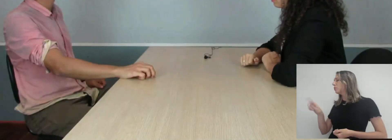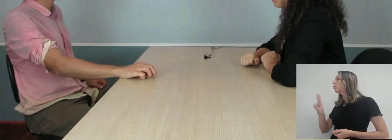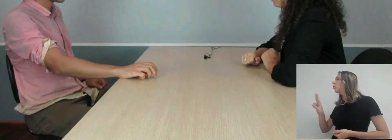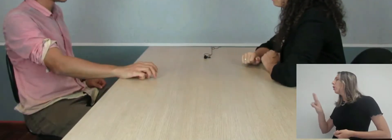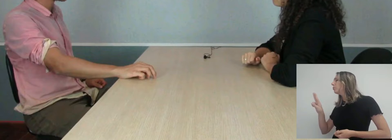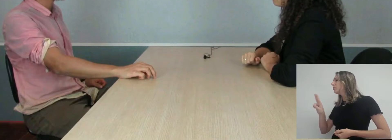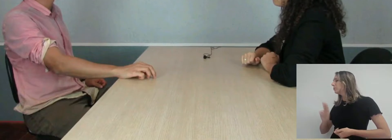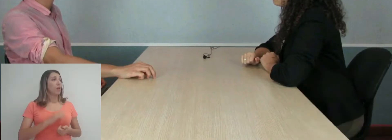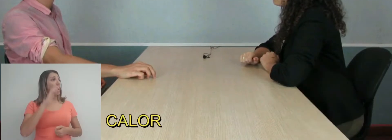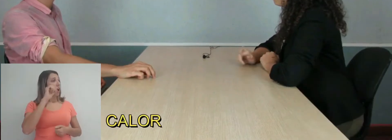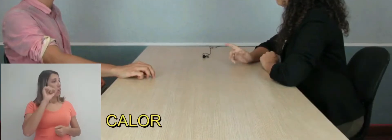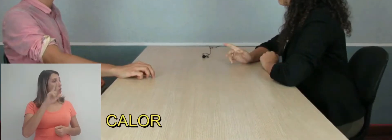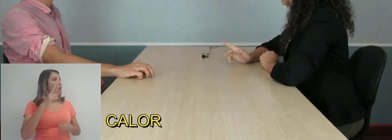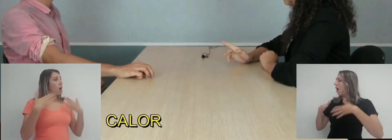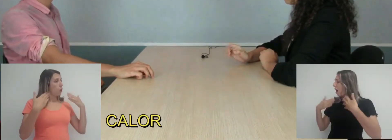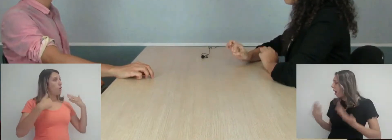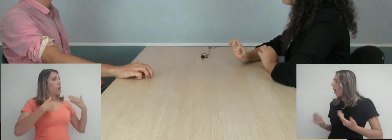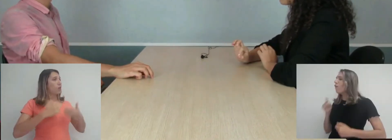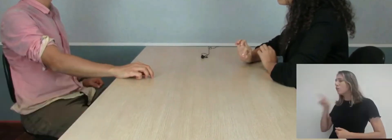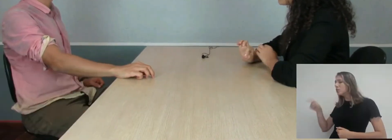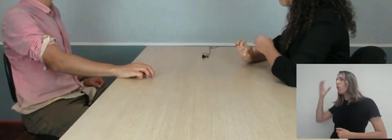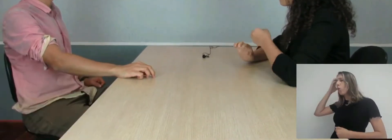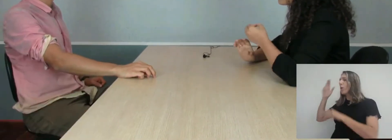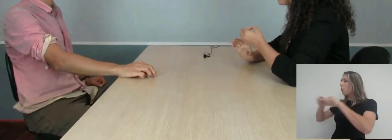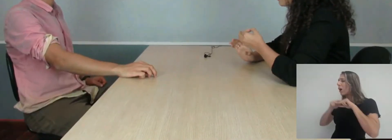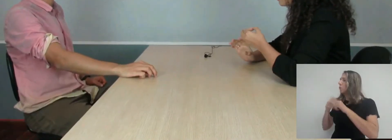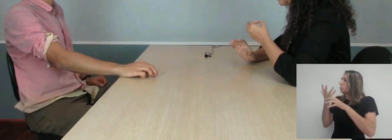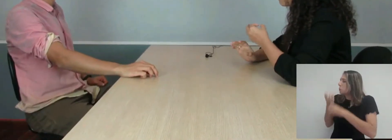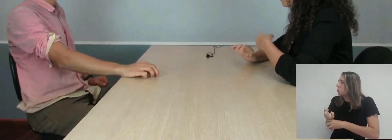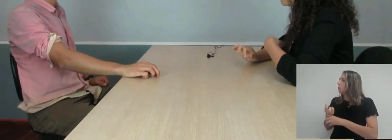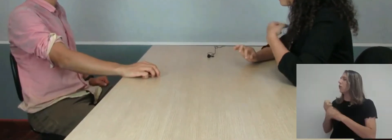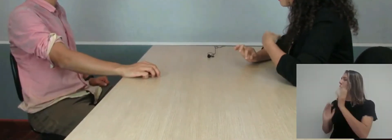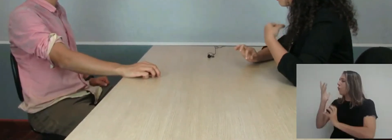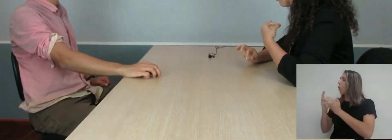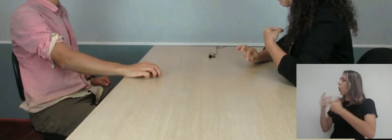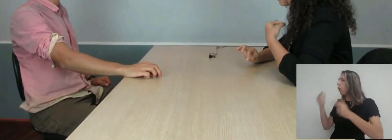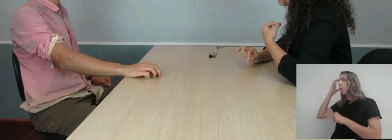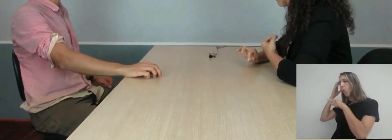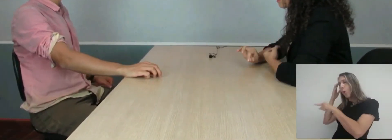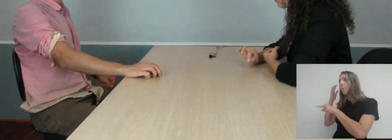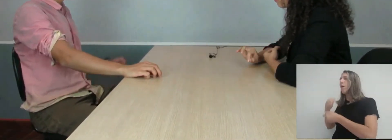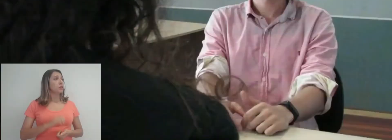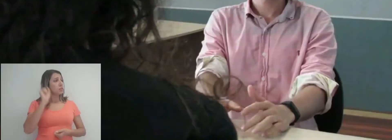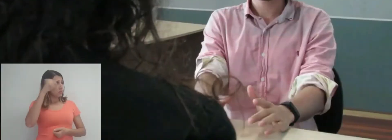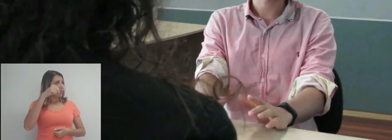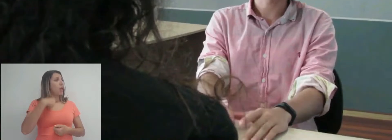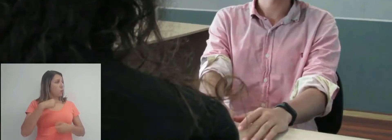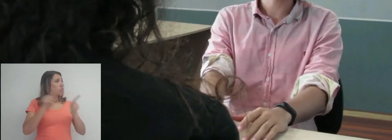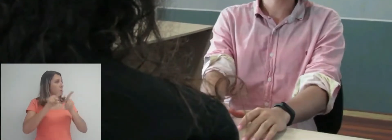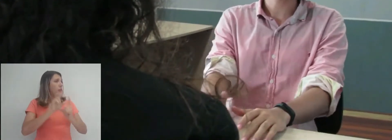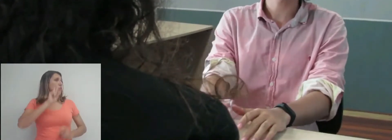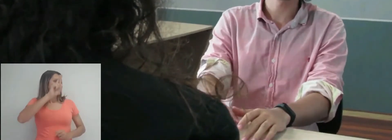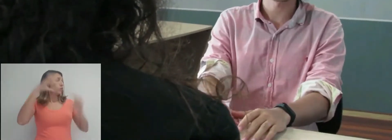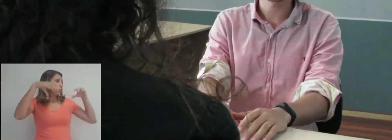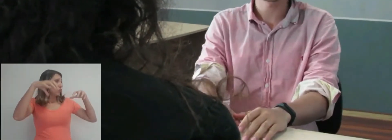Qual é seu nome? Calor. Ah, então você é o responsável pelas secas, queimadas e tantos outros acontecimentos? Sim, mas